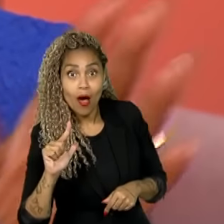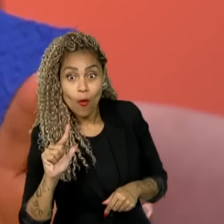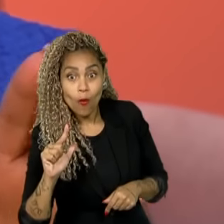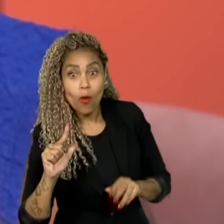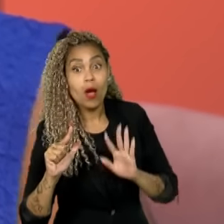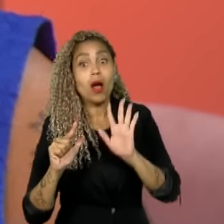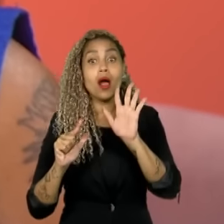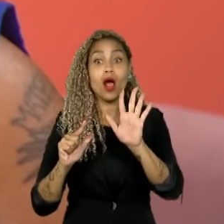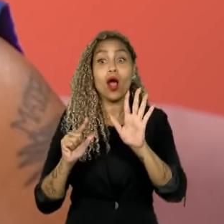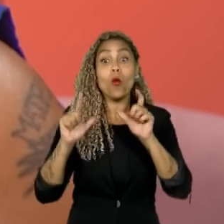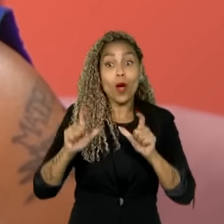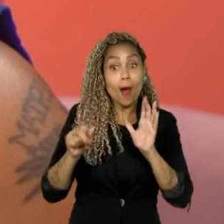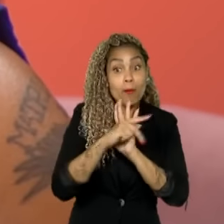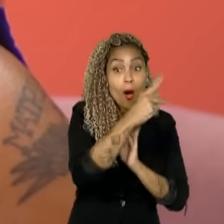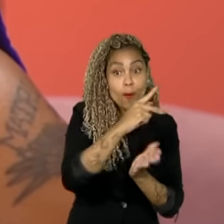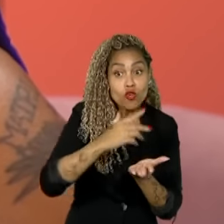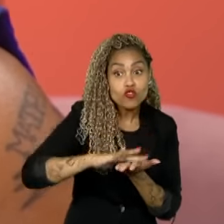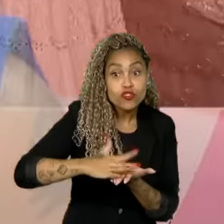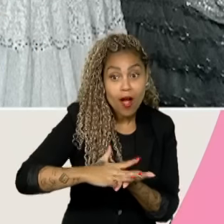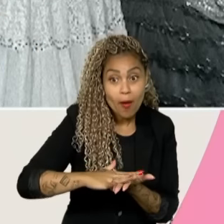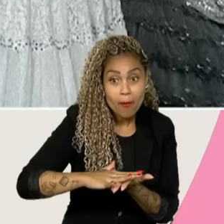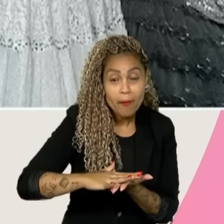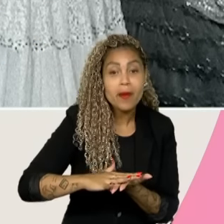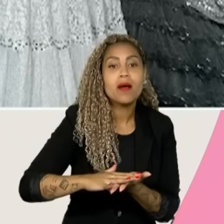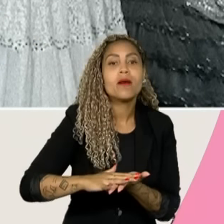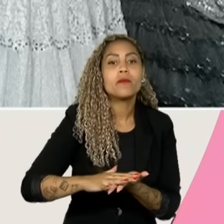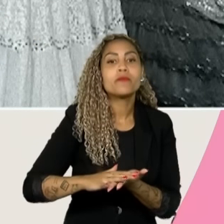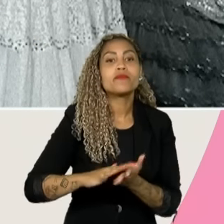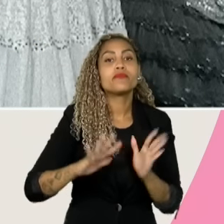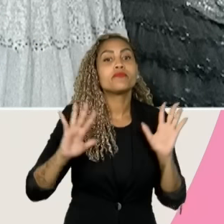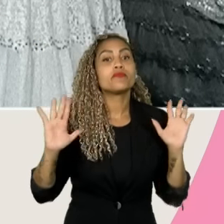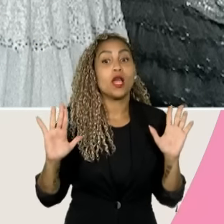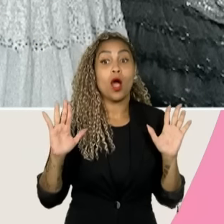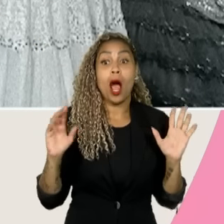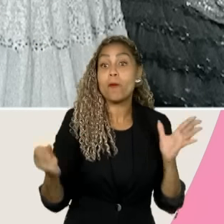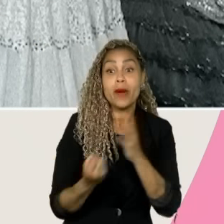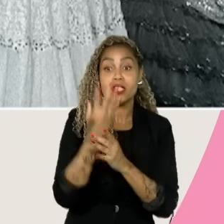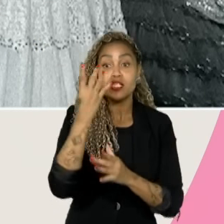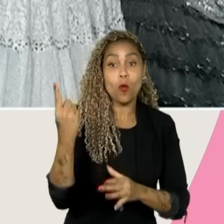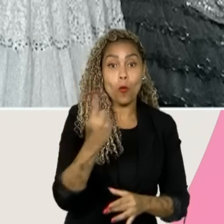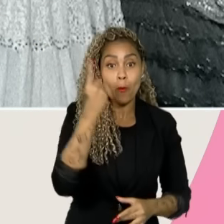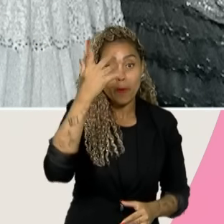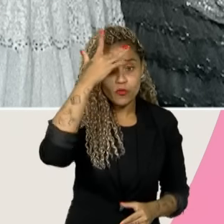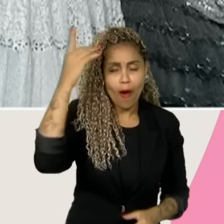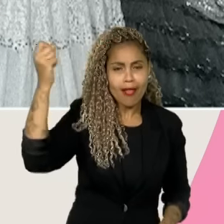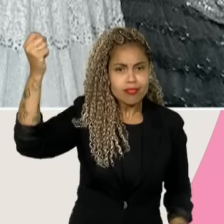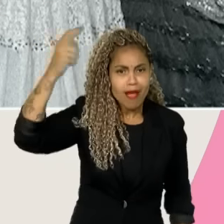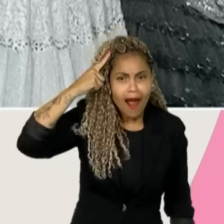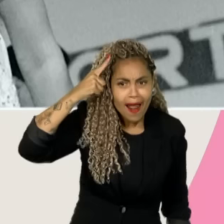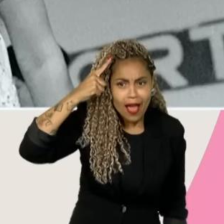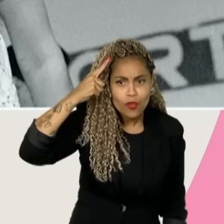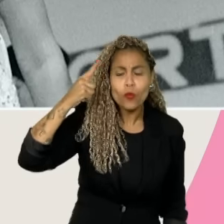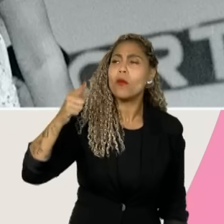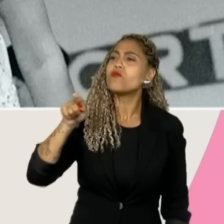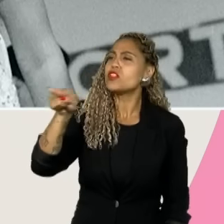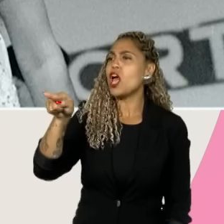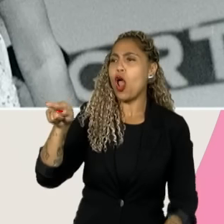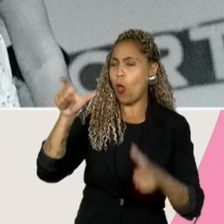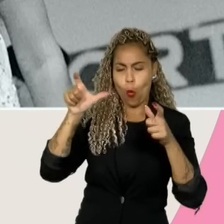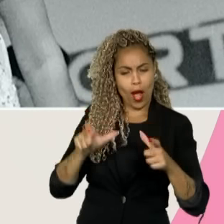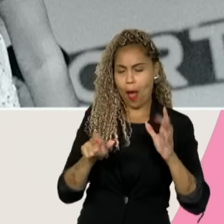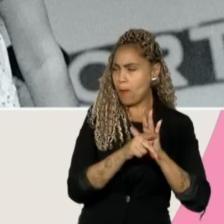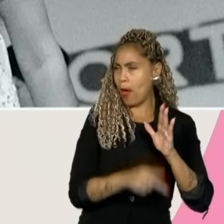de escola de samba. Visse uma pessoa, né? Exatamente. Que era tinha talento, esse lugar nem aqui não. Vamos pra Portela,